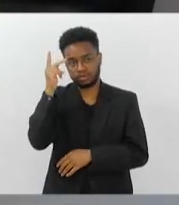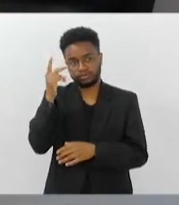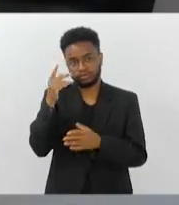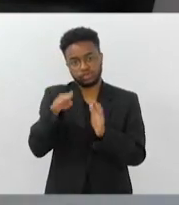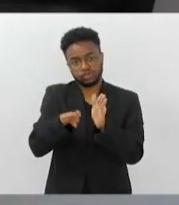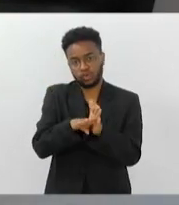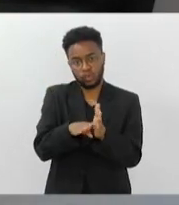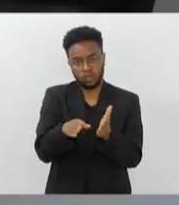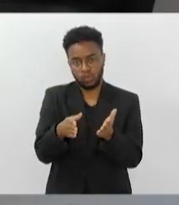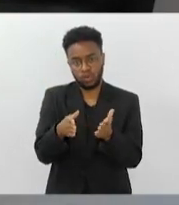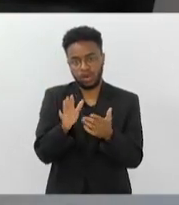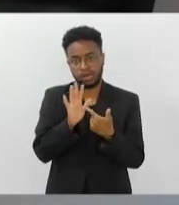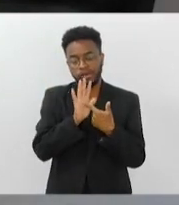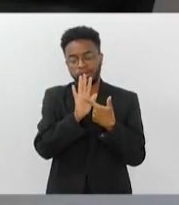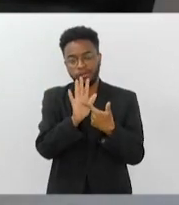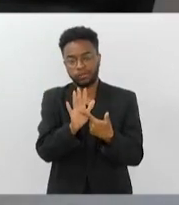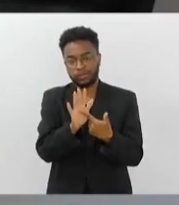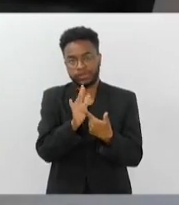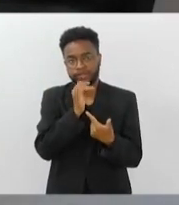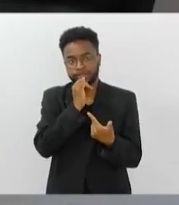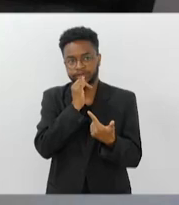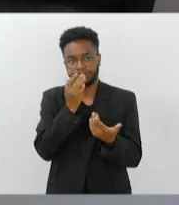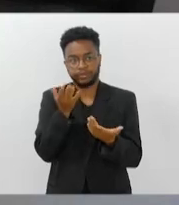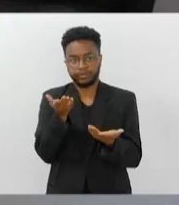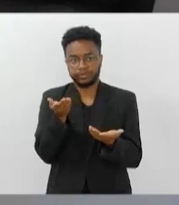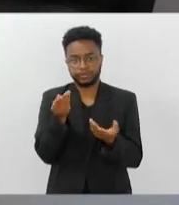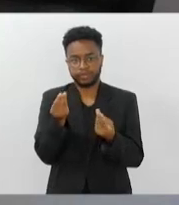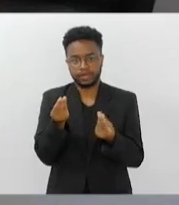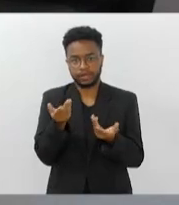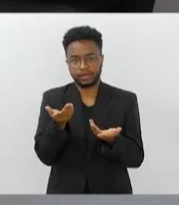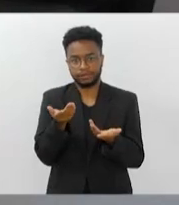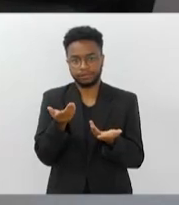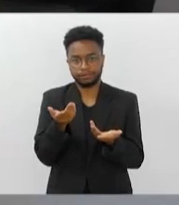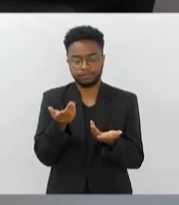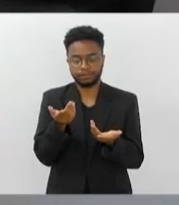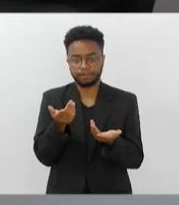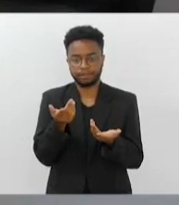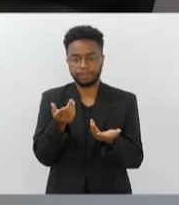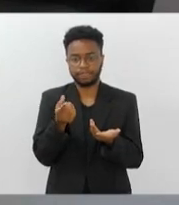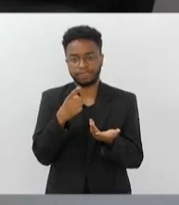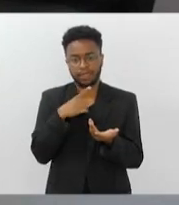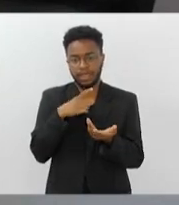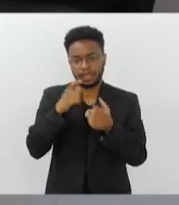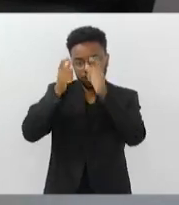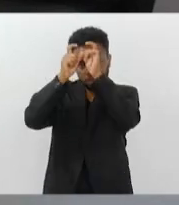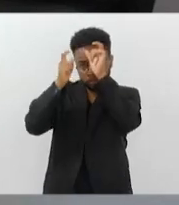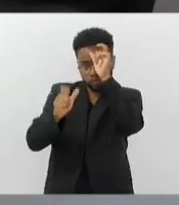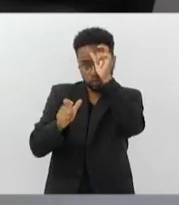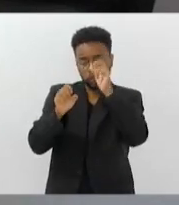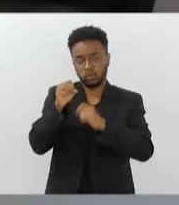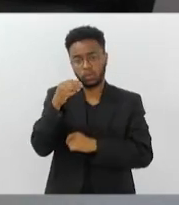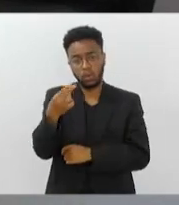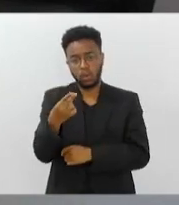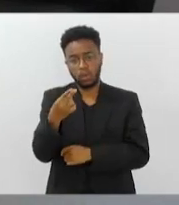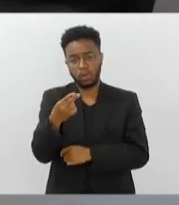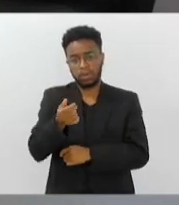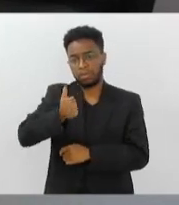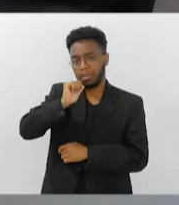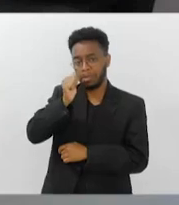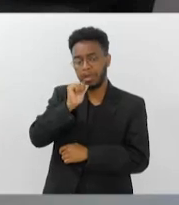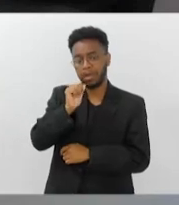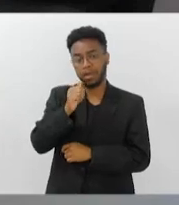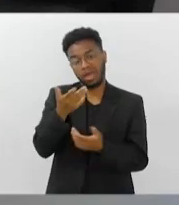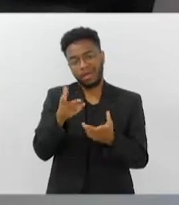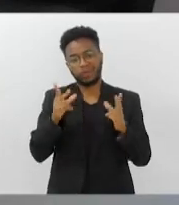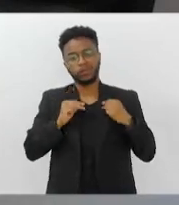chegou dando sinais, né? De que tem algum transtorno ou está alcoolizado, o motorista, então